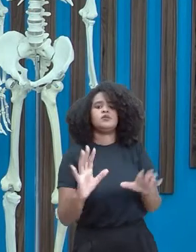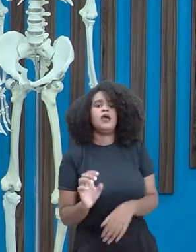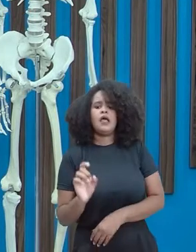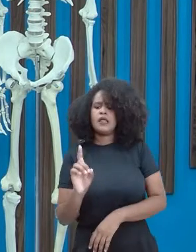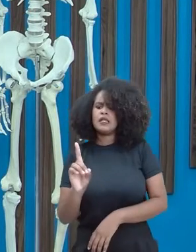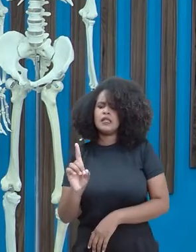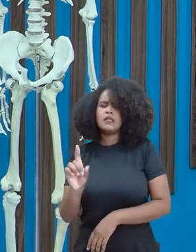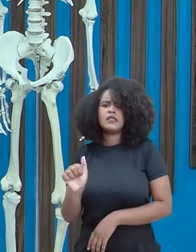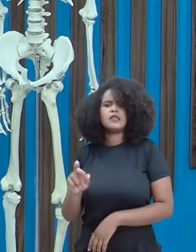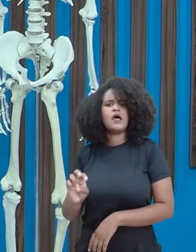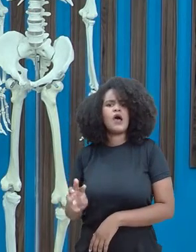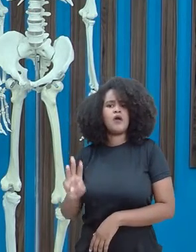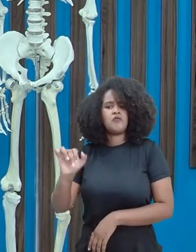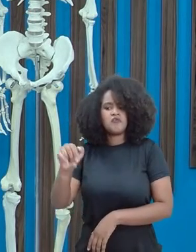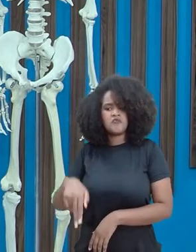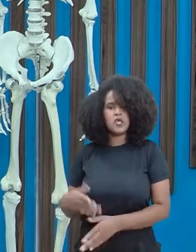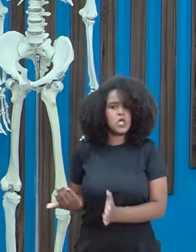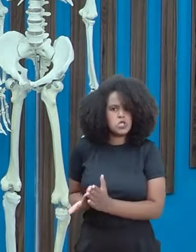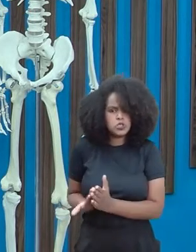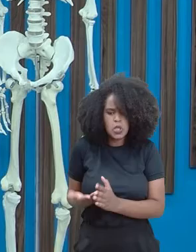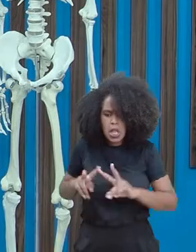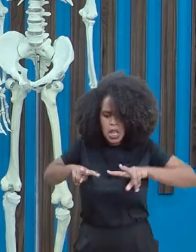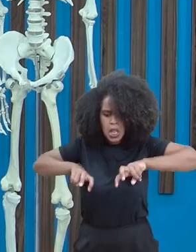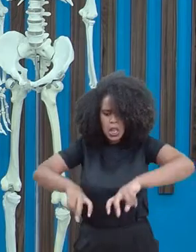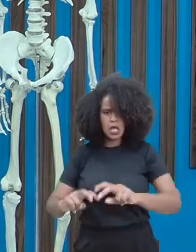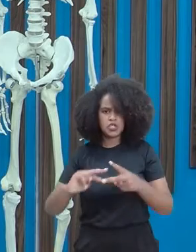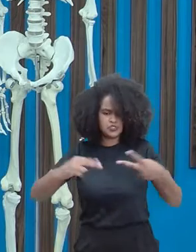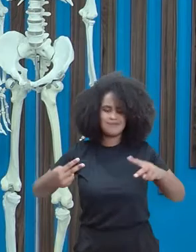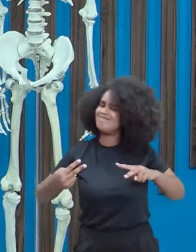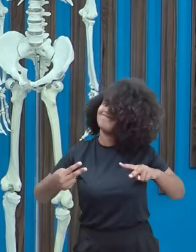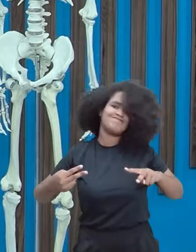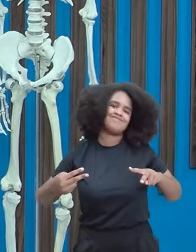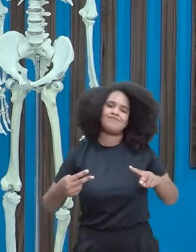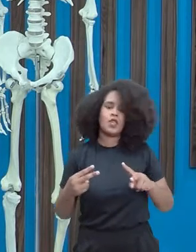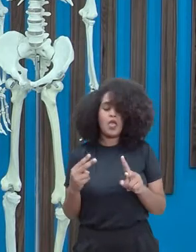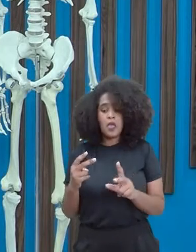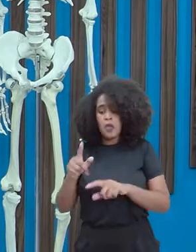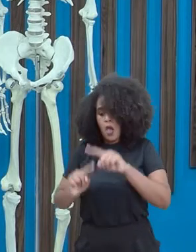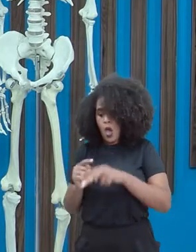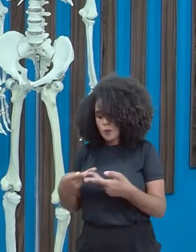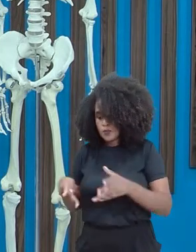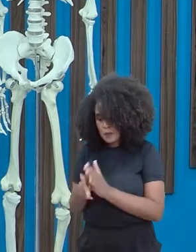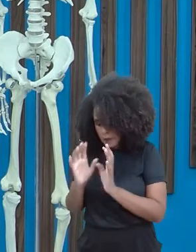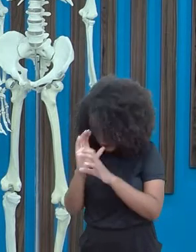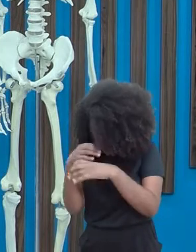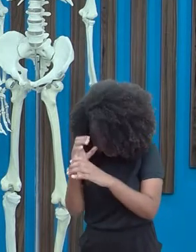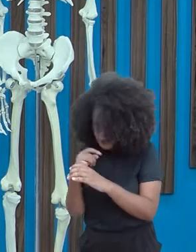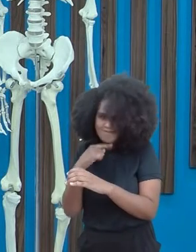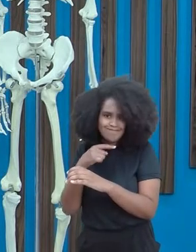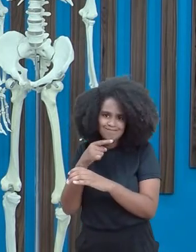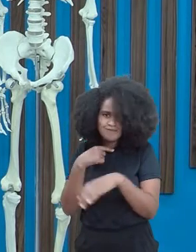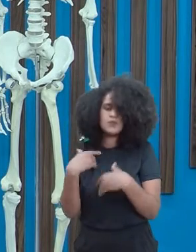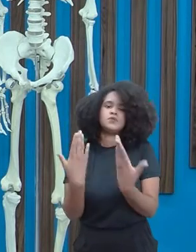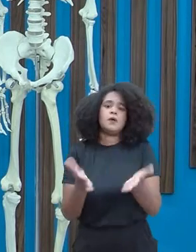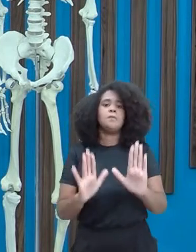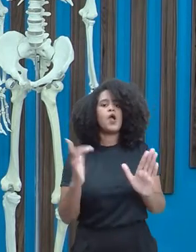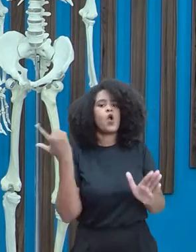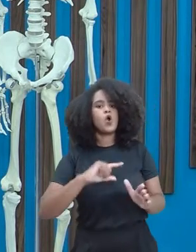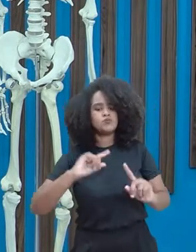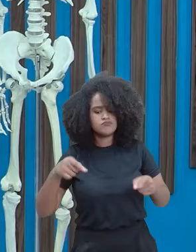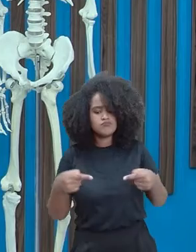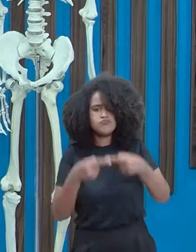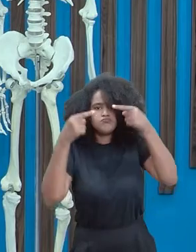não tendo, né, contato nenhum com equipamentos, com essa questão aí da genética,